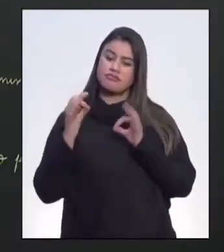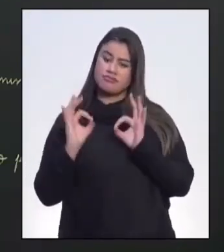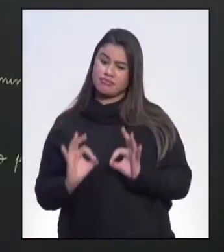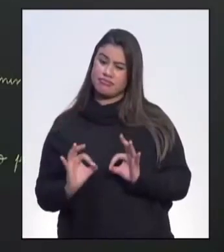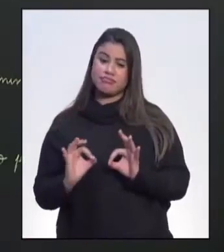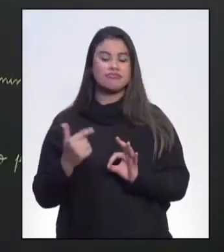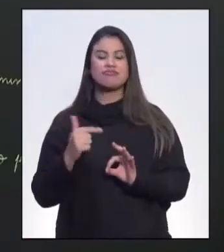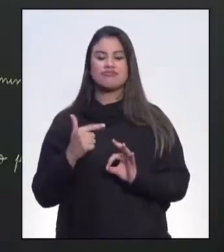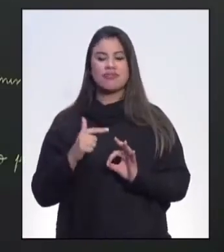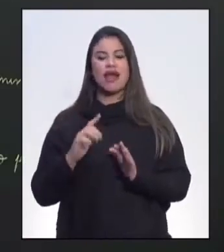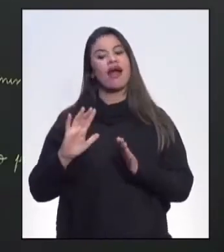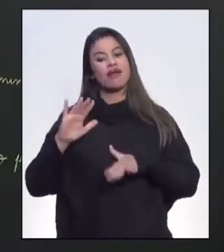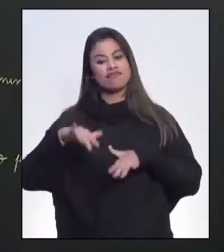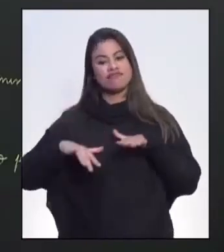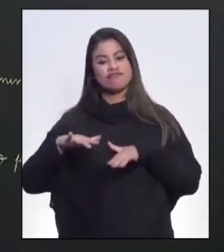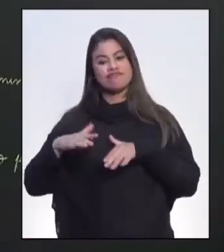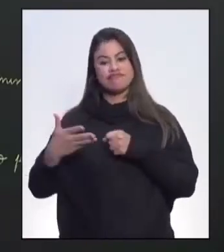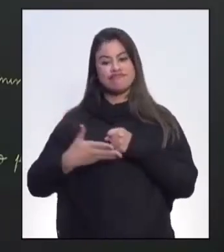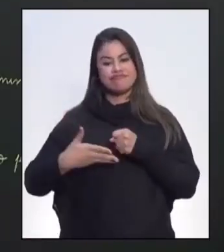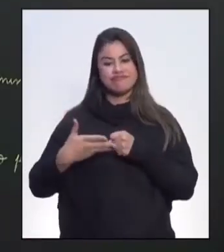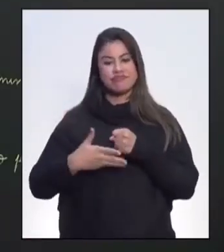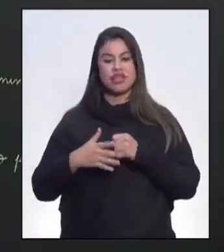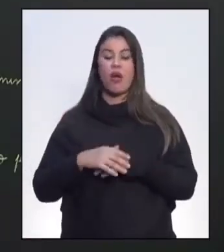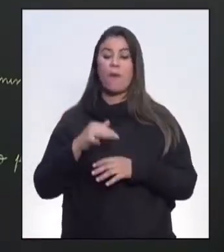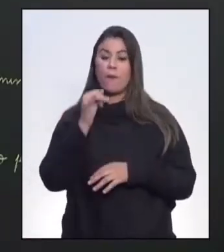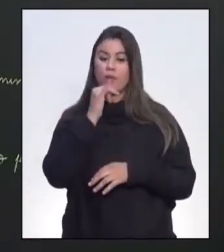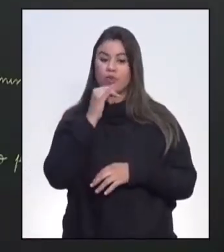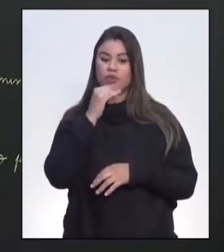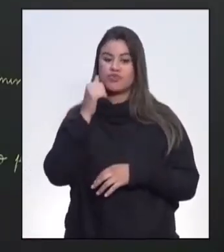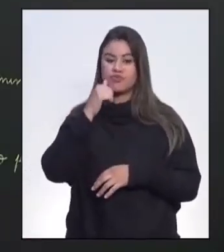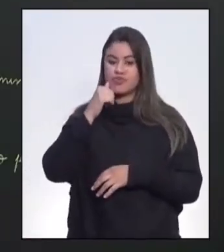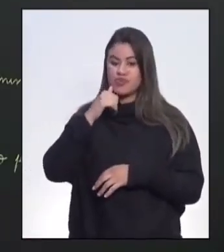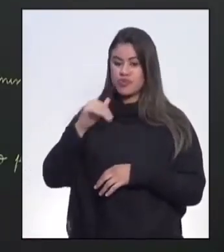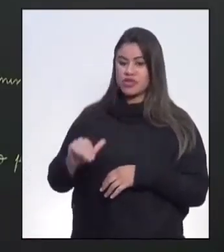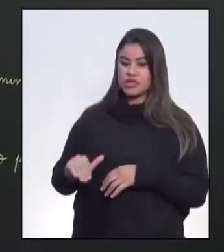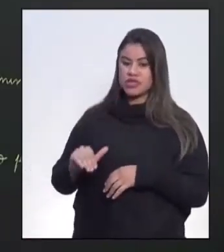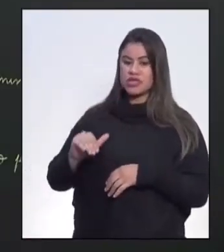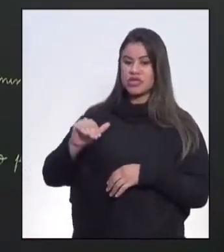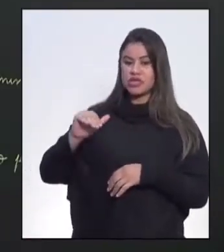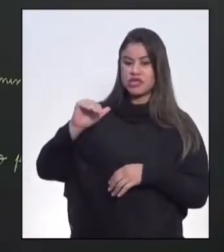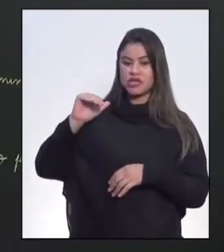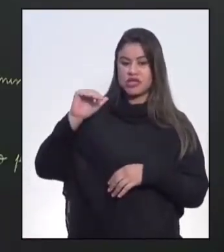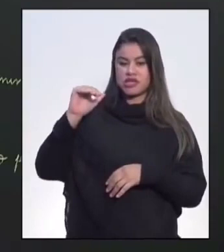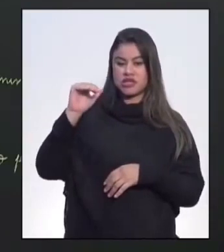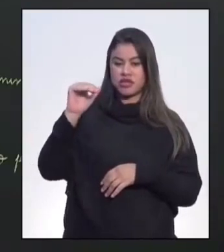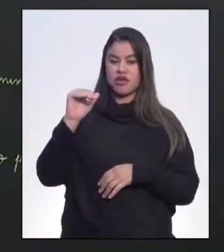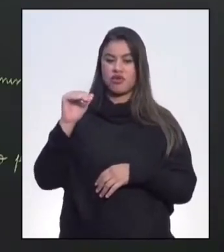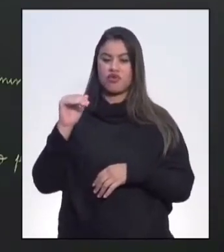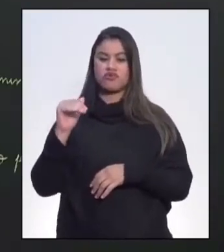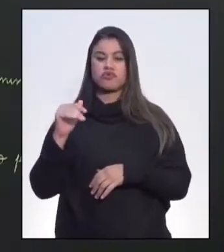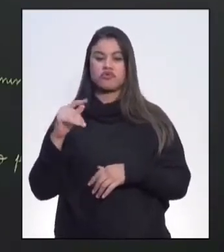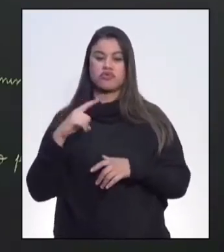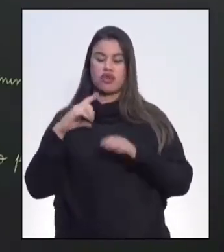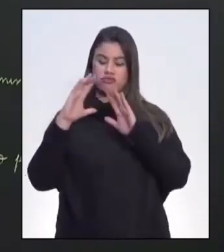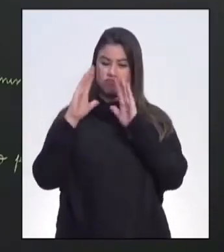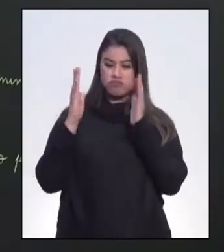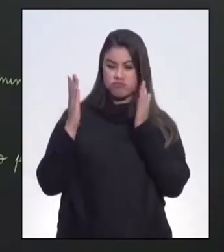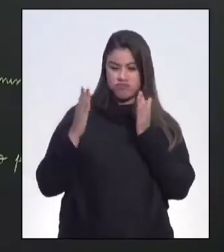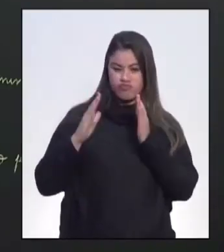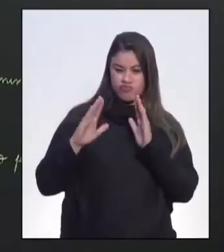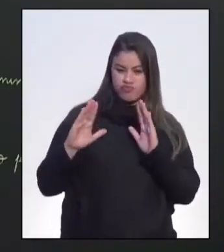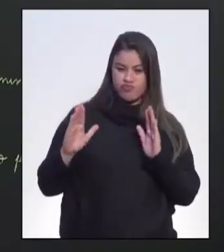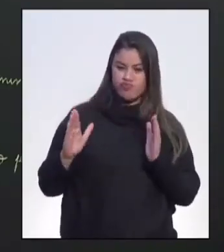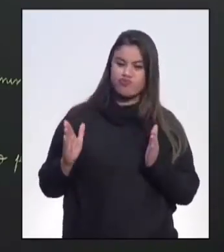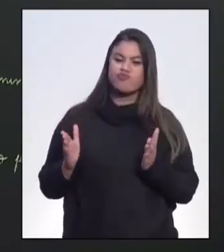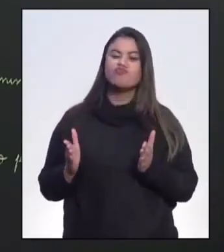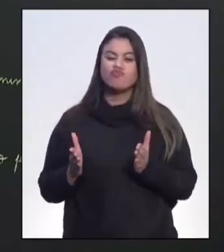maioria das meninas. Então, você viu, poxa, esse corpo ele está alterando, essa menina está crescendo, começa a ter alteração nas formas. O estrogênio